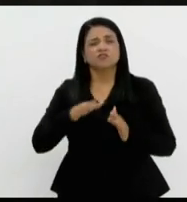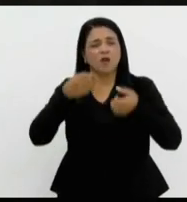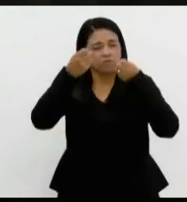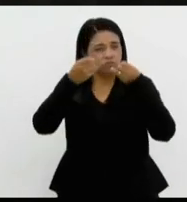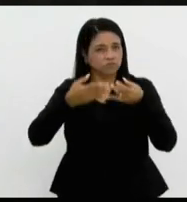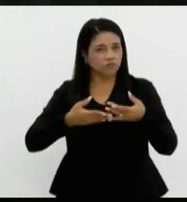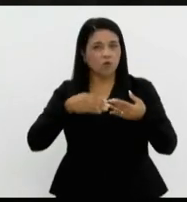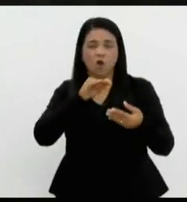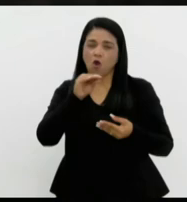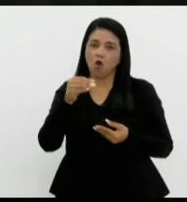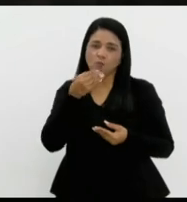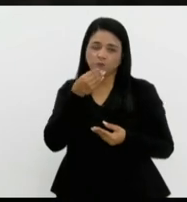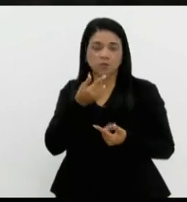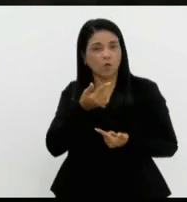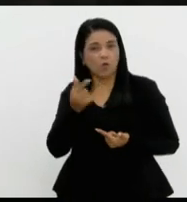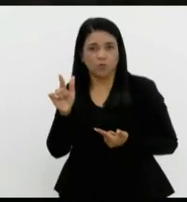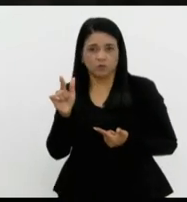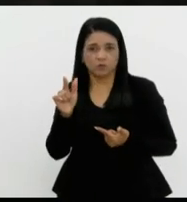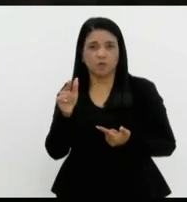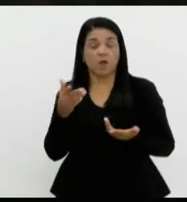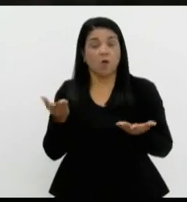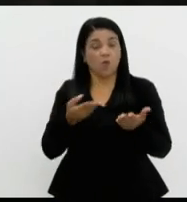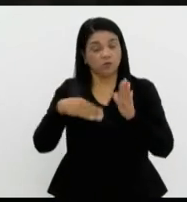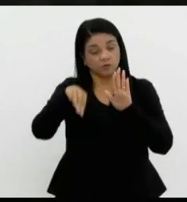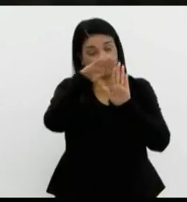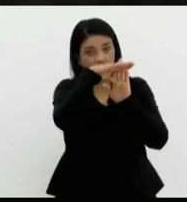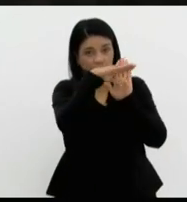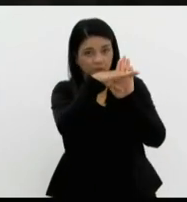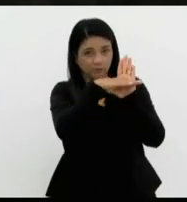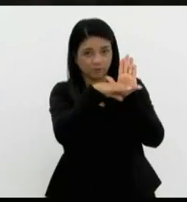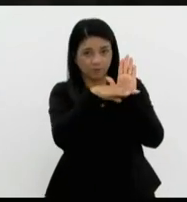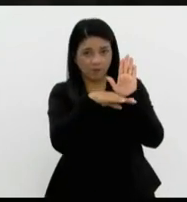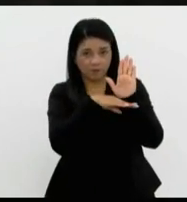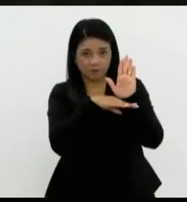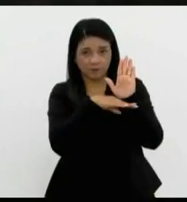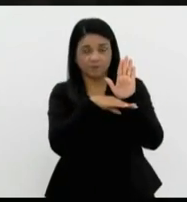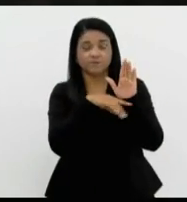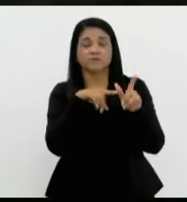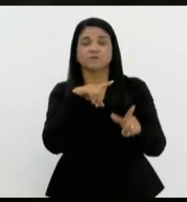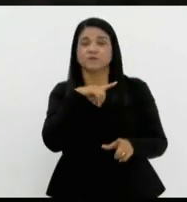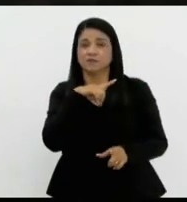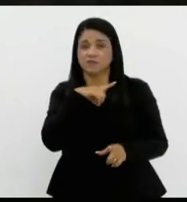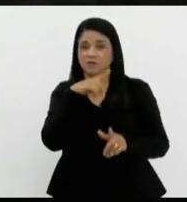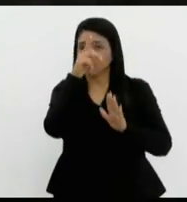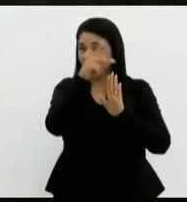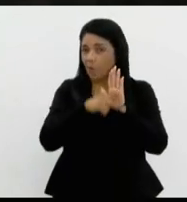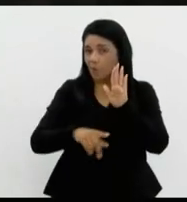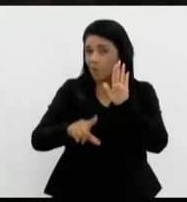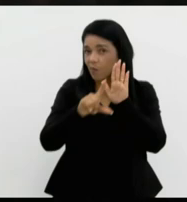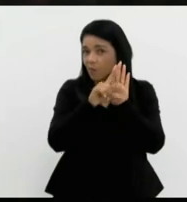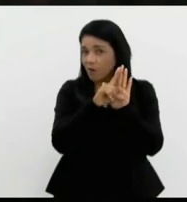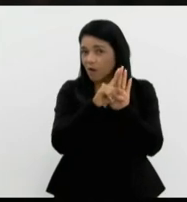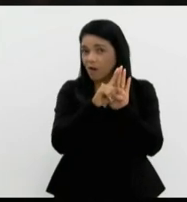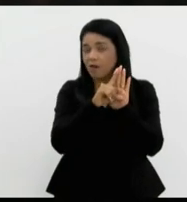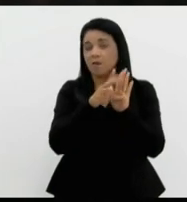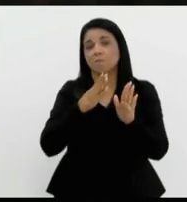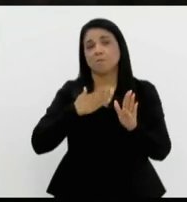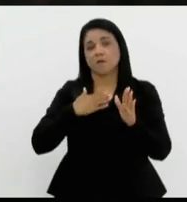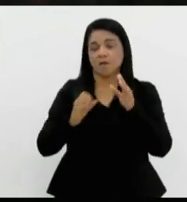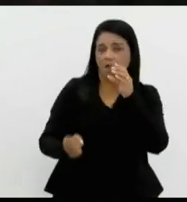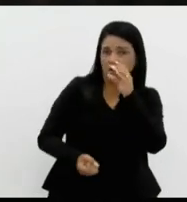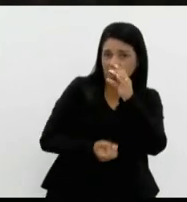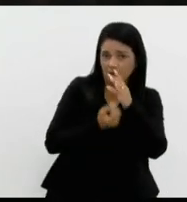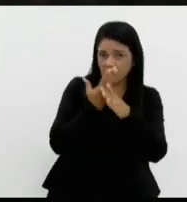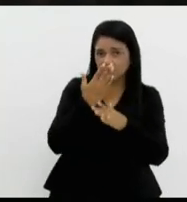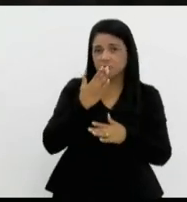em outra oportunidade. Hoje, na pauta aqui também esteve um projeto de lei de minha autoria